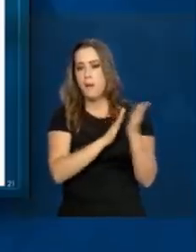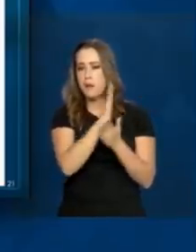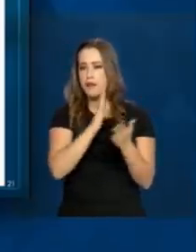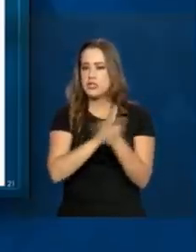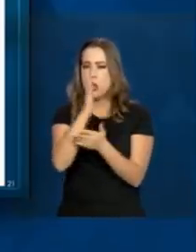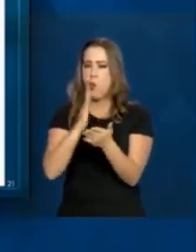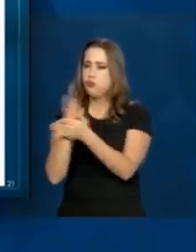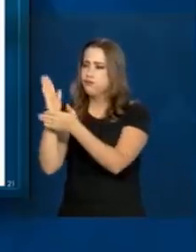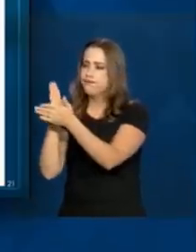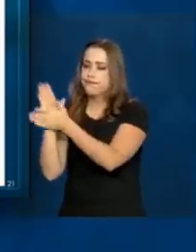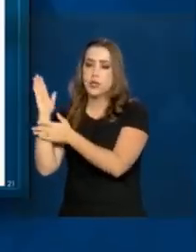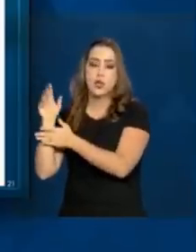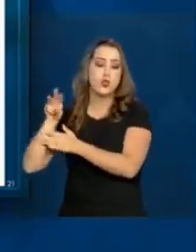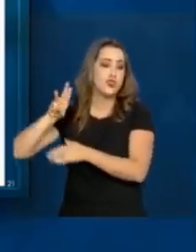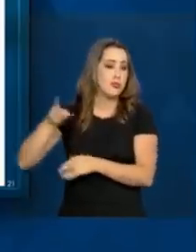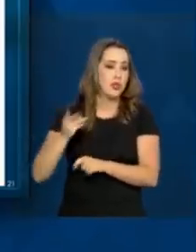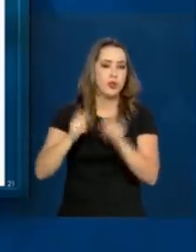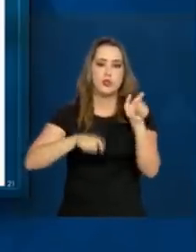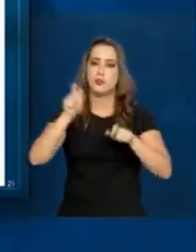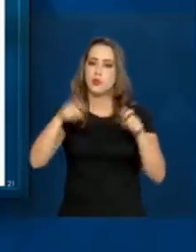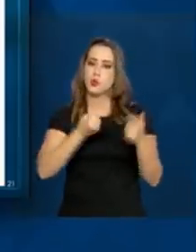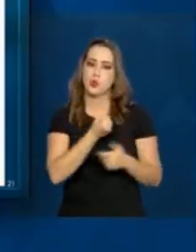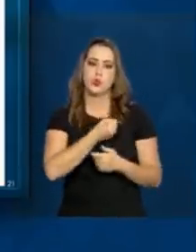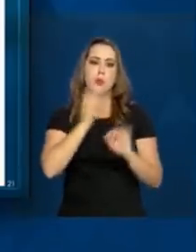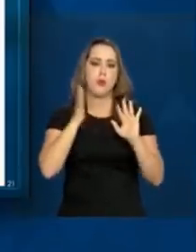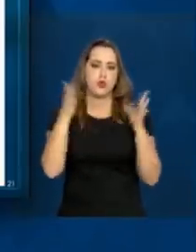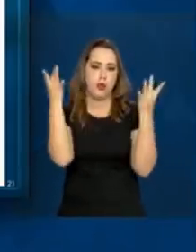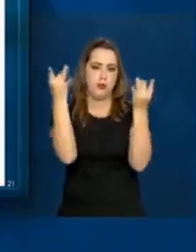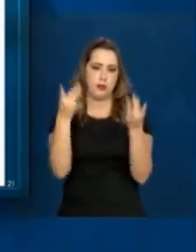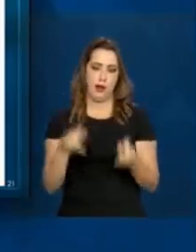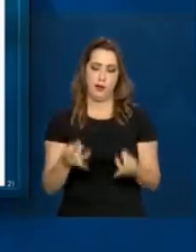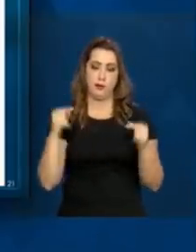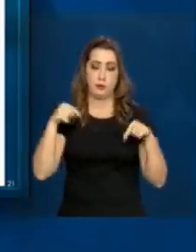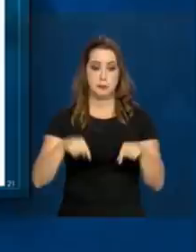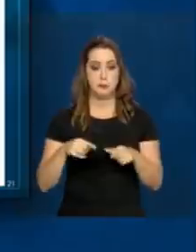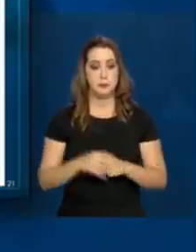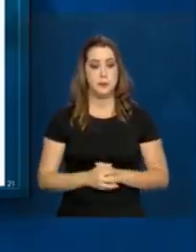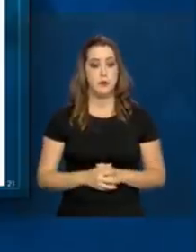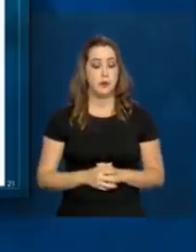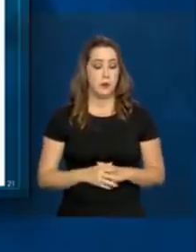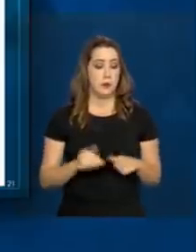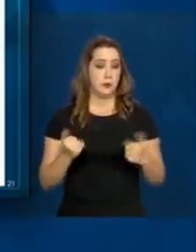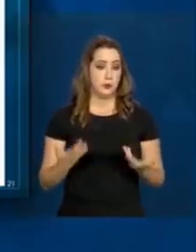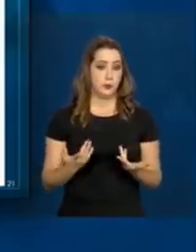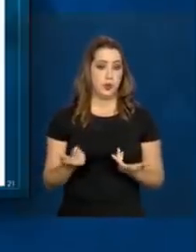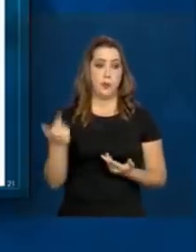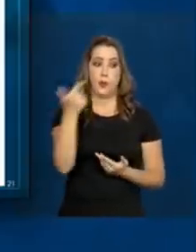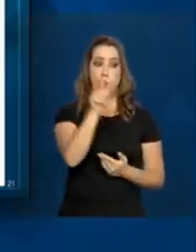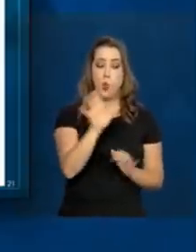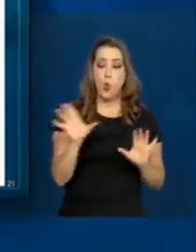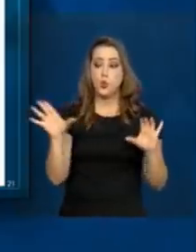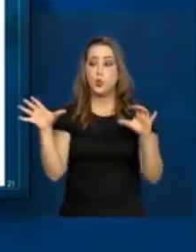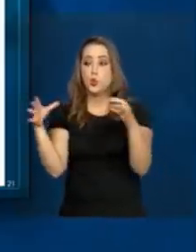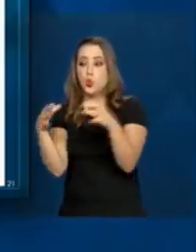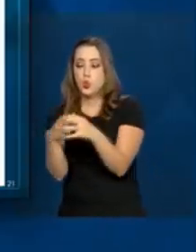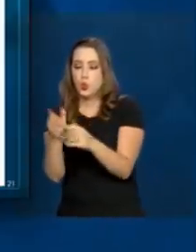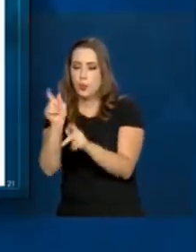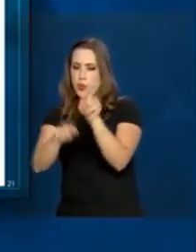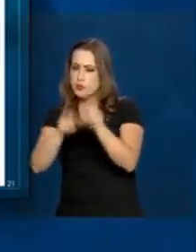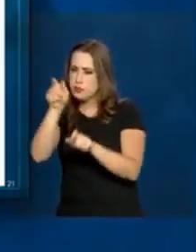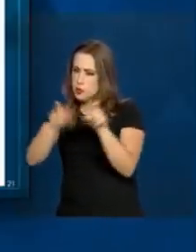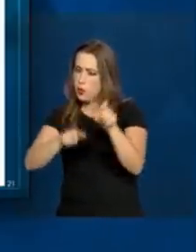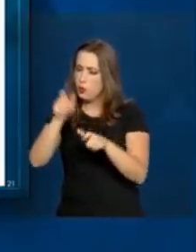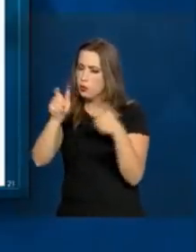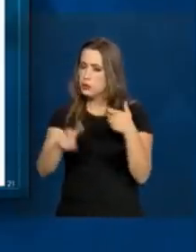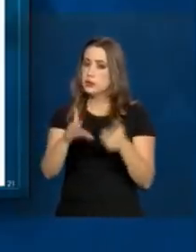de milhões de brasileiros, como os números já foram apresentados. Para um outro grupo de